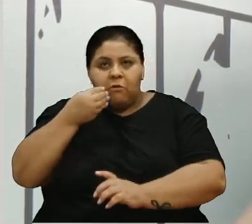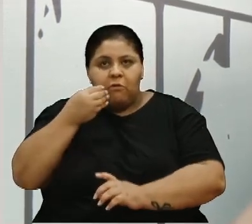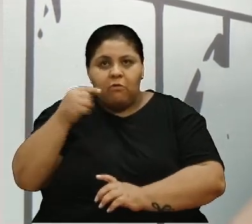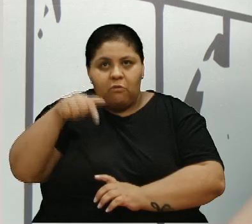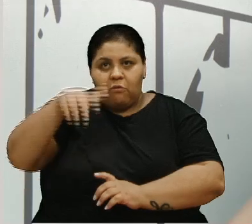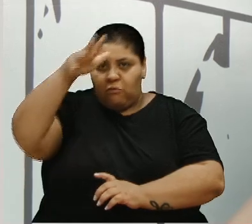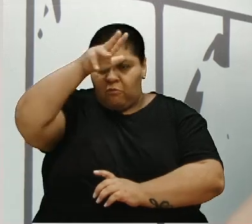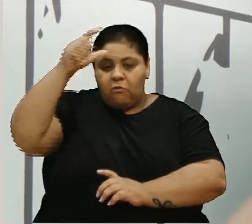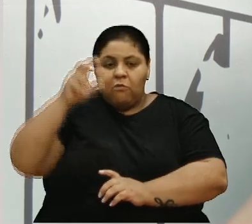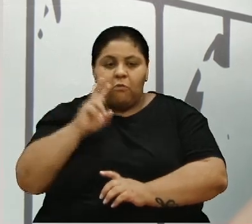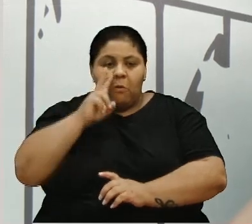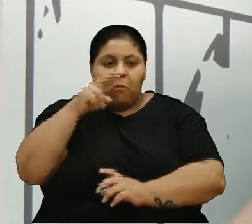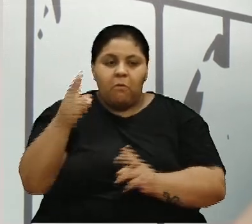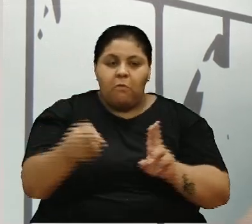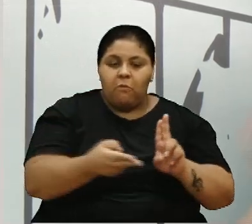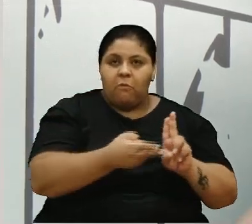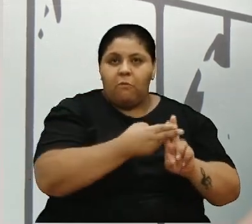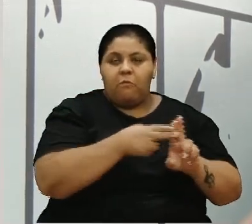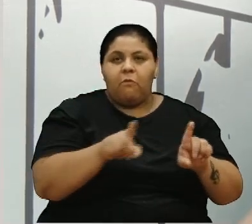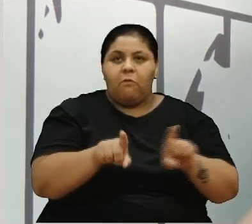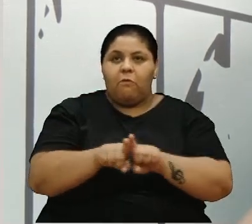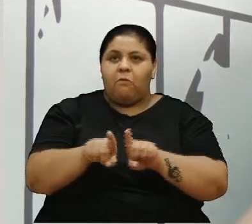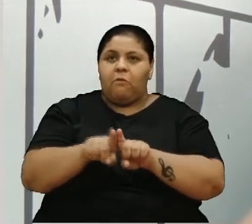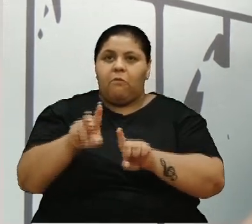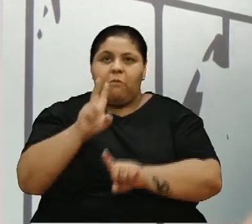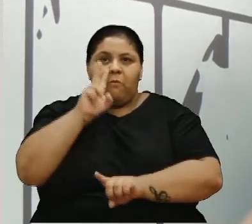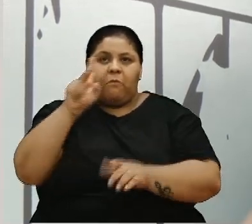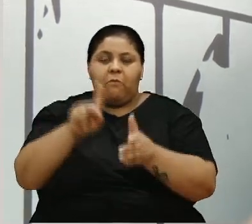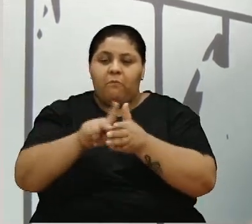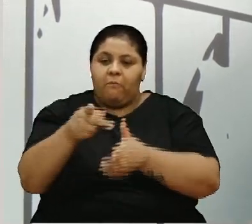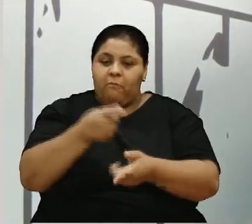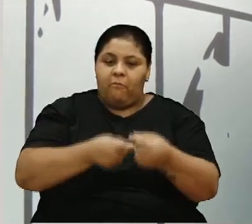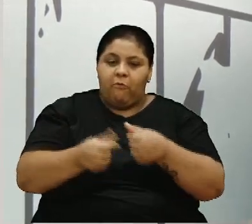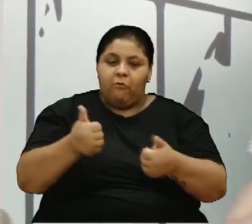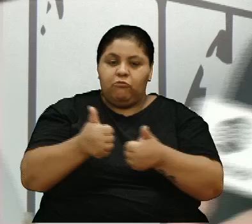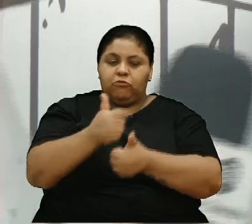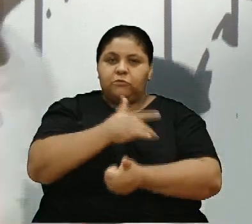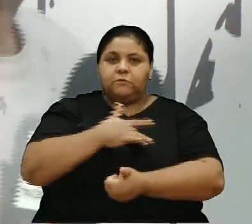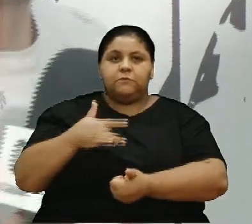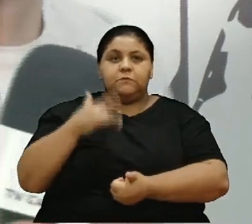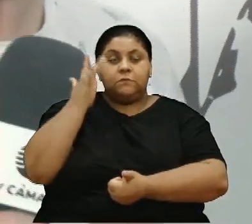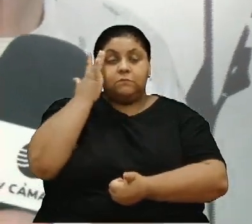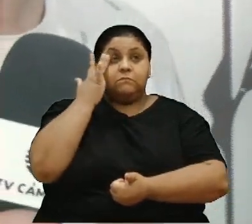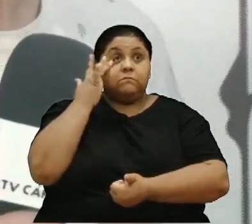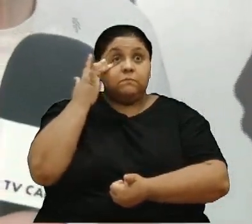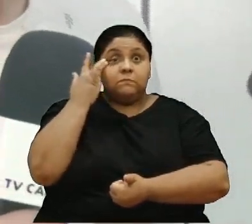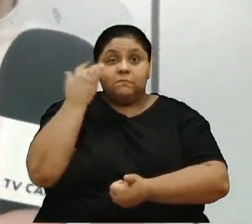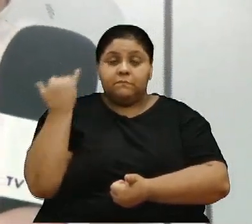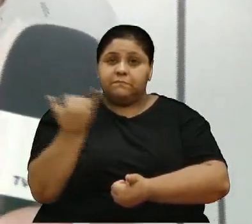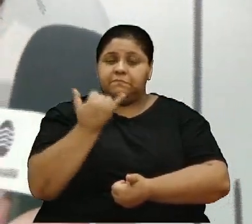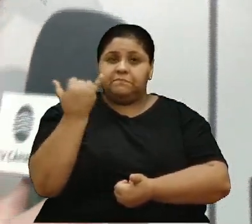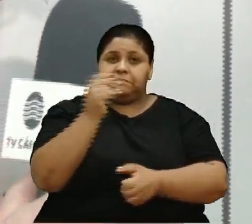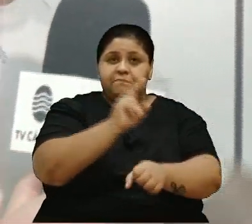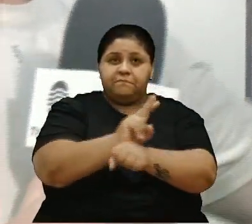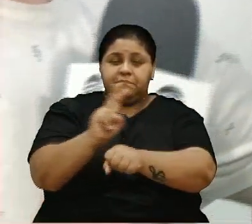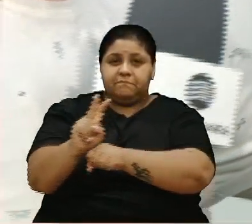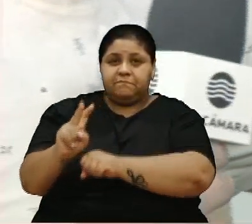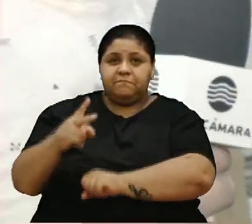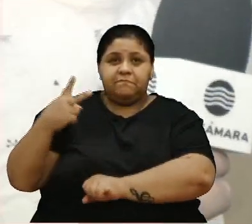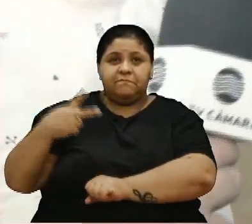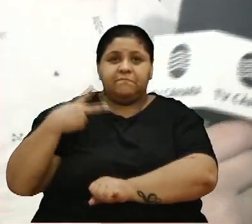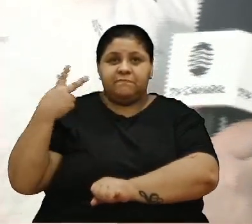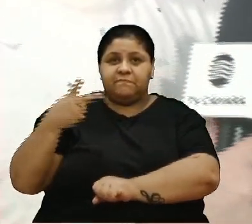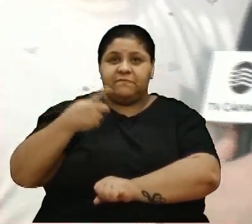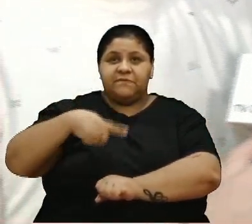município de fortalecer o SUS e de também fortalecer a própria economia através da saúde. Saúde que é importante também a questão da prevenção. A vereadora que é